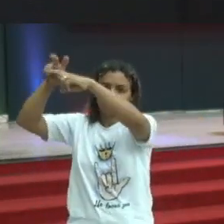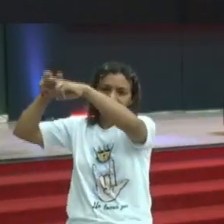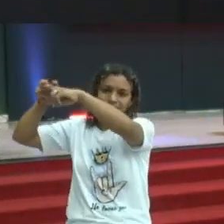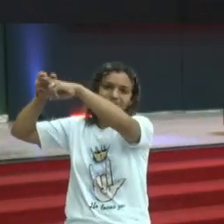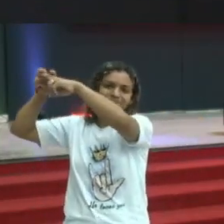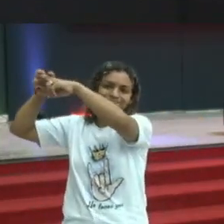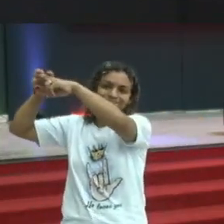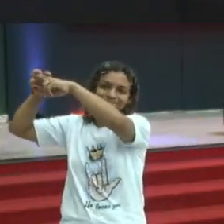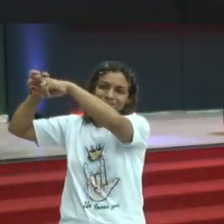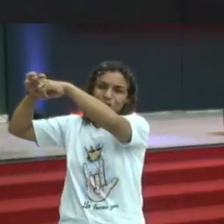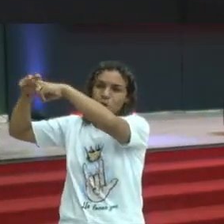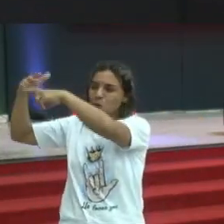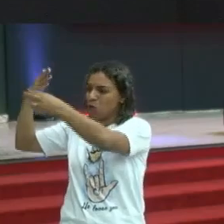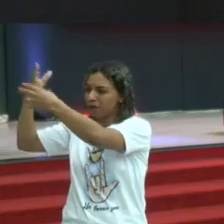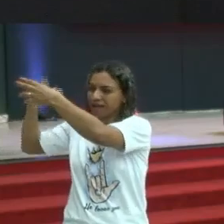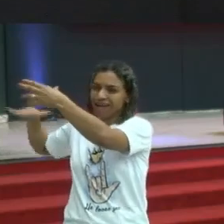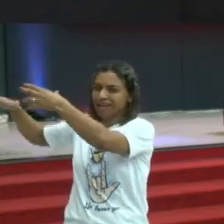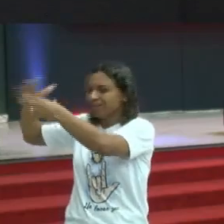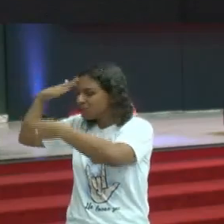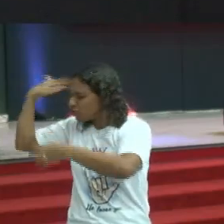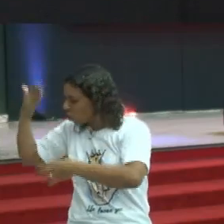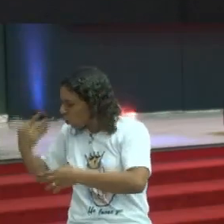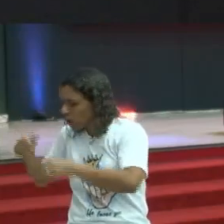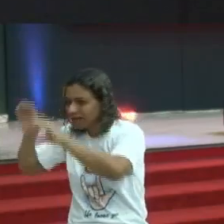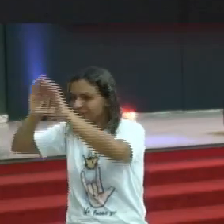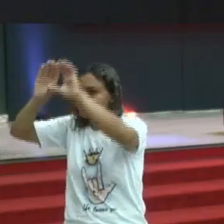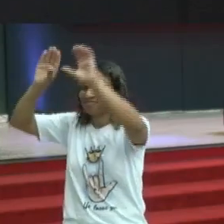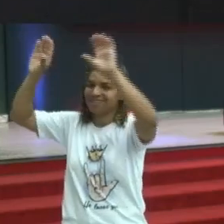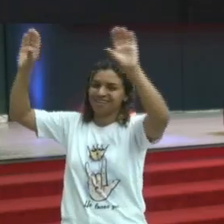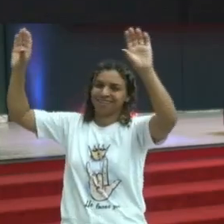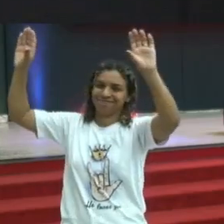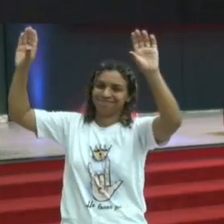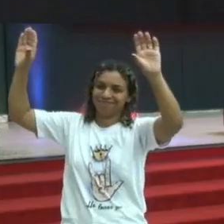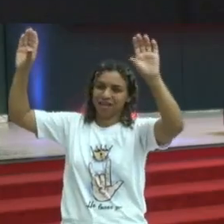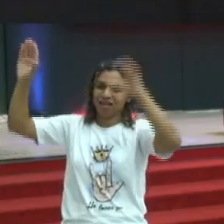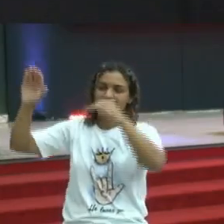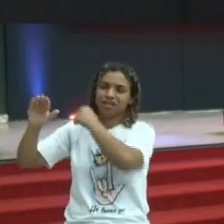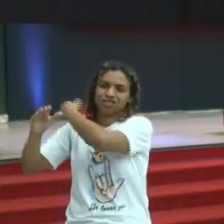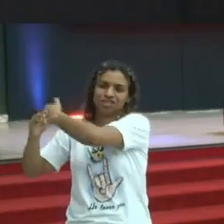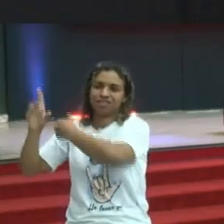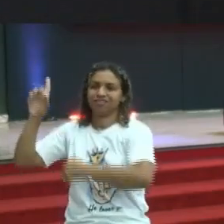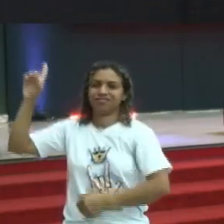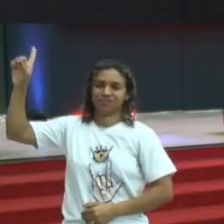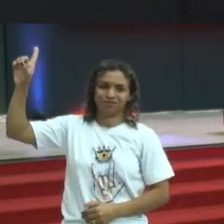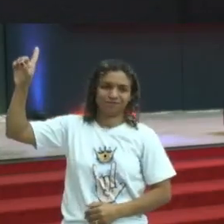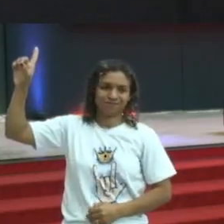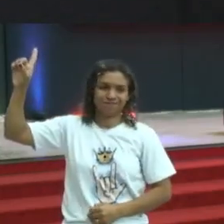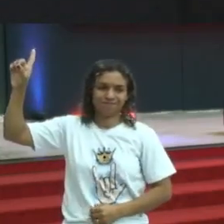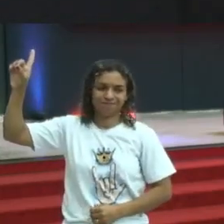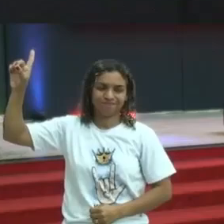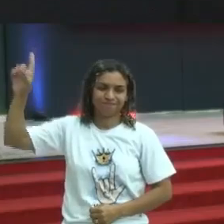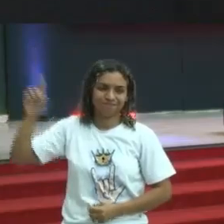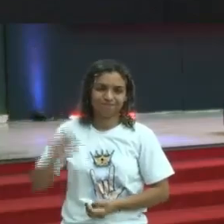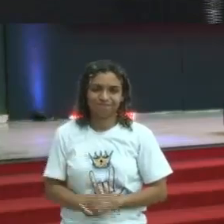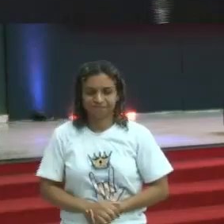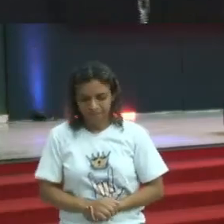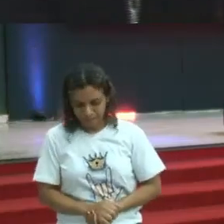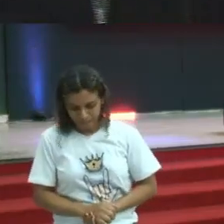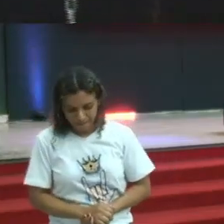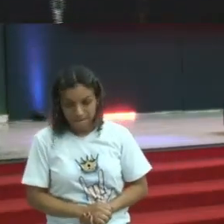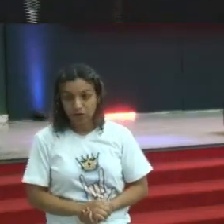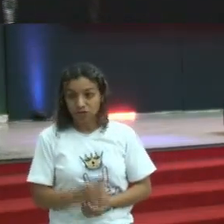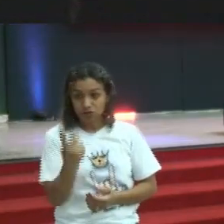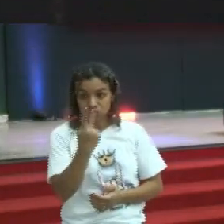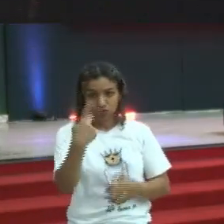de honra no céu, à mão direita de Deus. Nesses dois